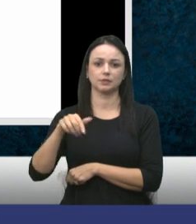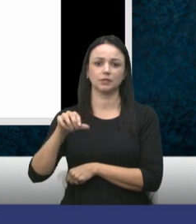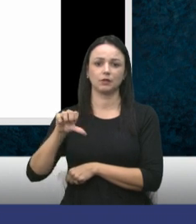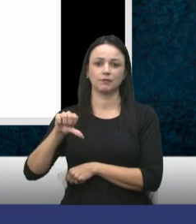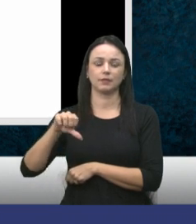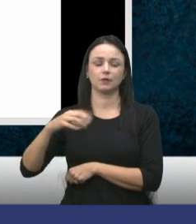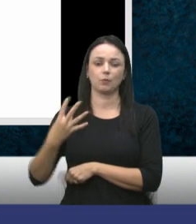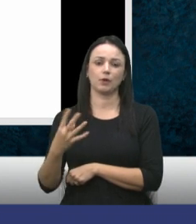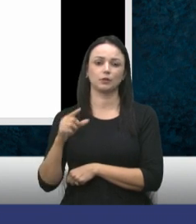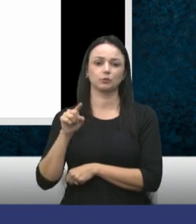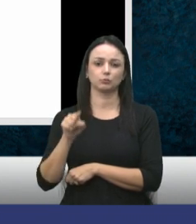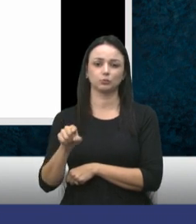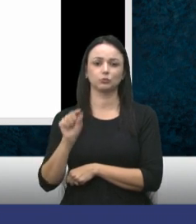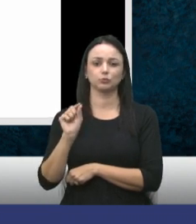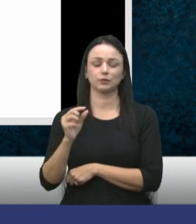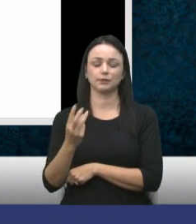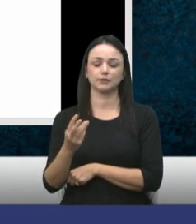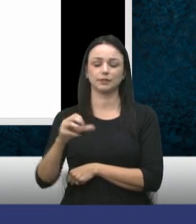22.794.000, que corresponde a